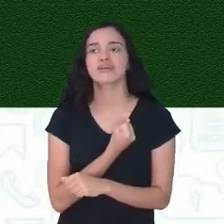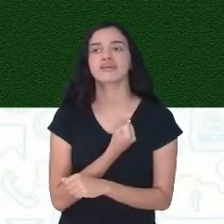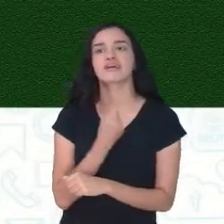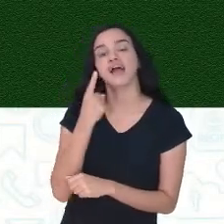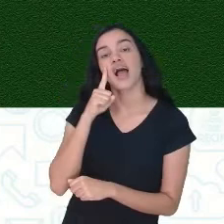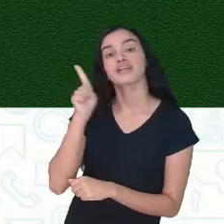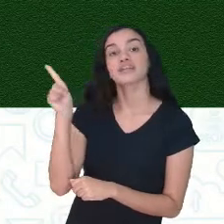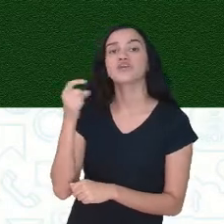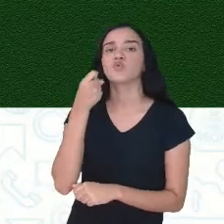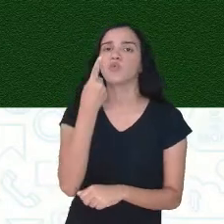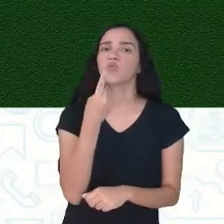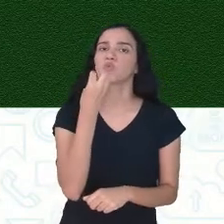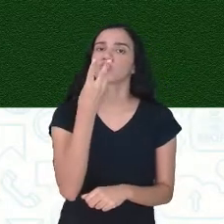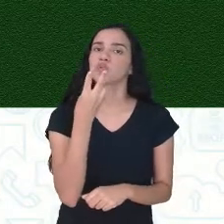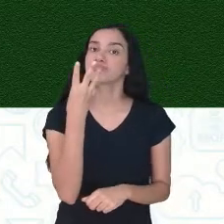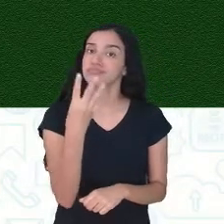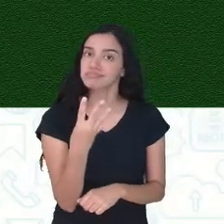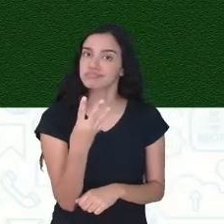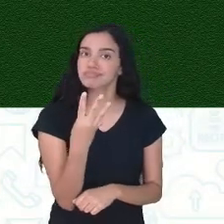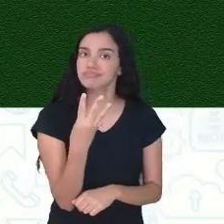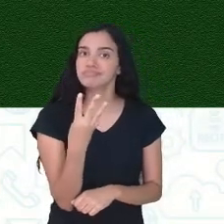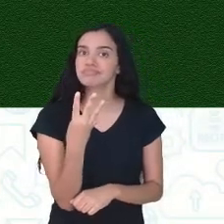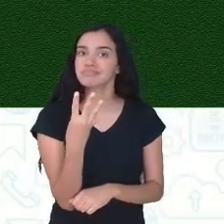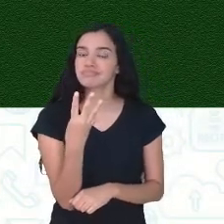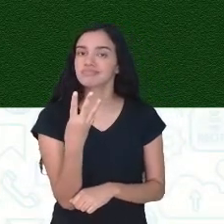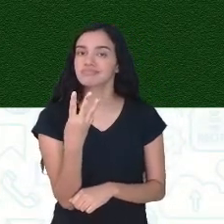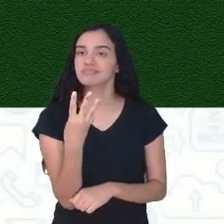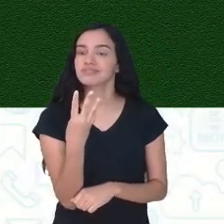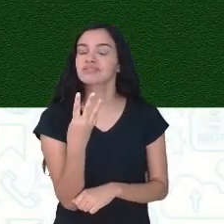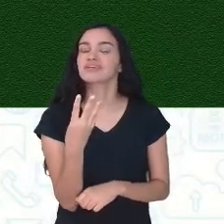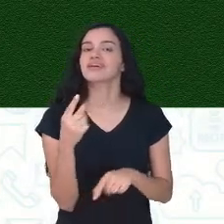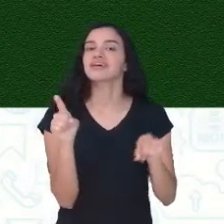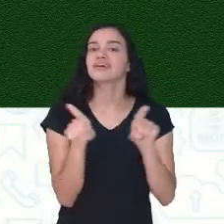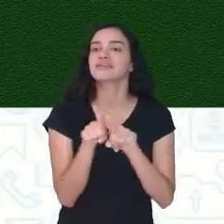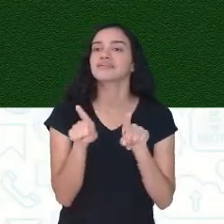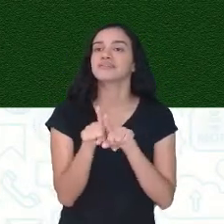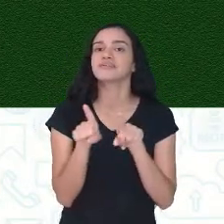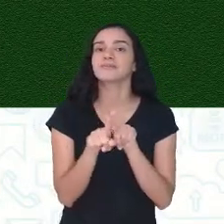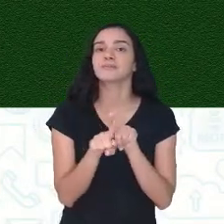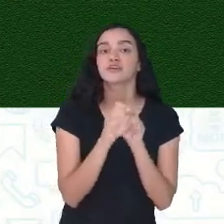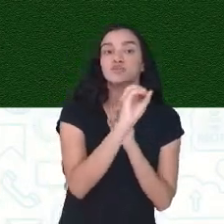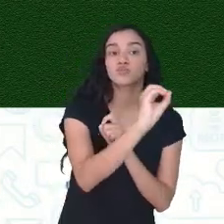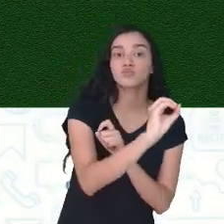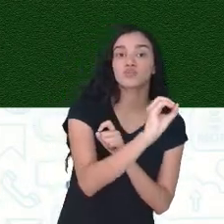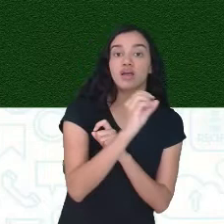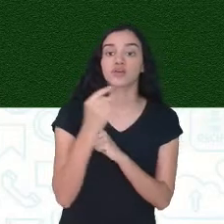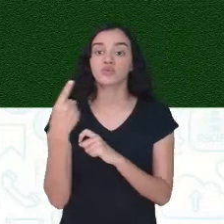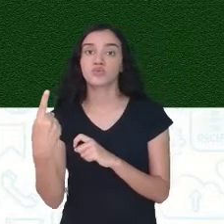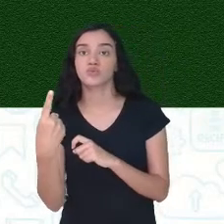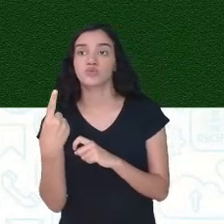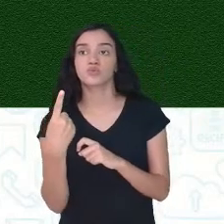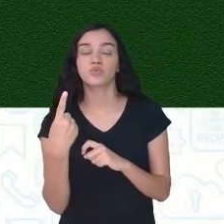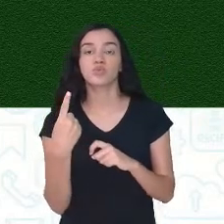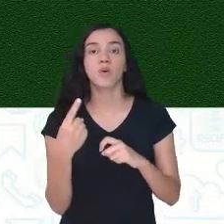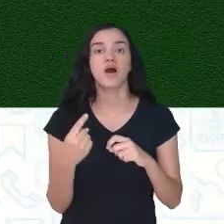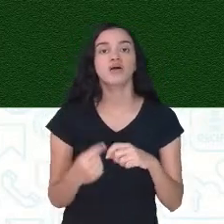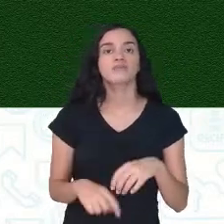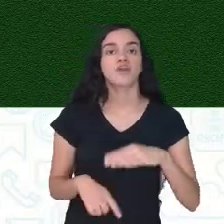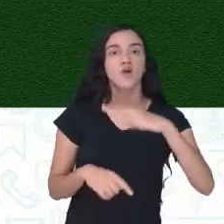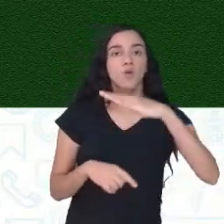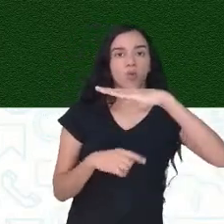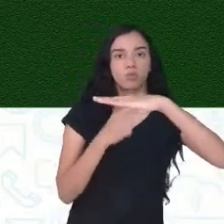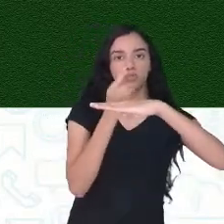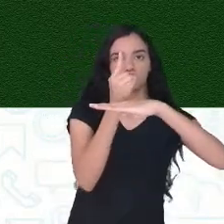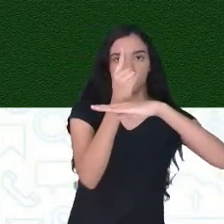coloquei o 1, 2, o 3... E coloquei entre o 0 e o 1, dividi no meio, olha o